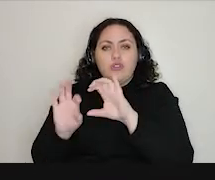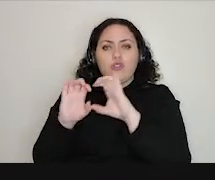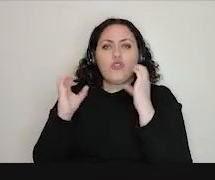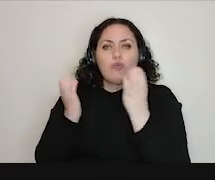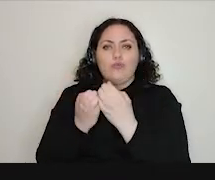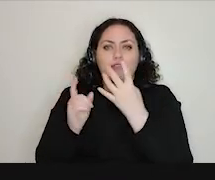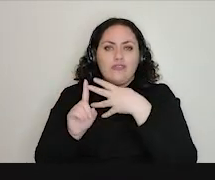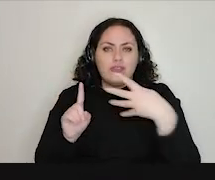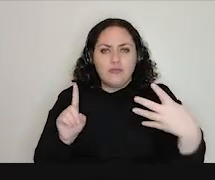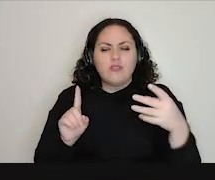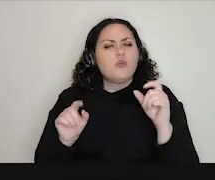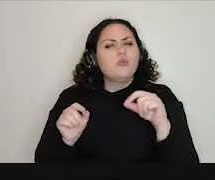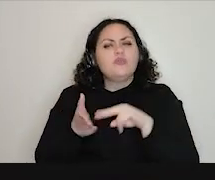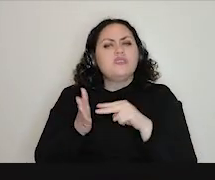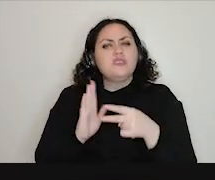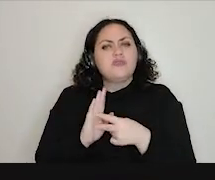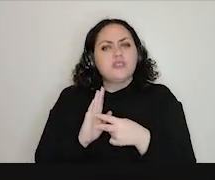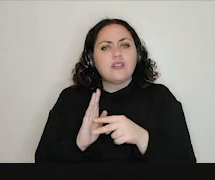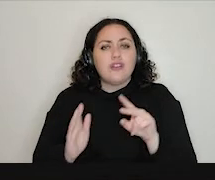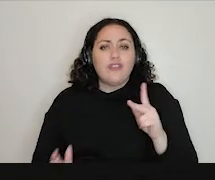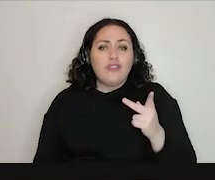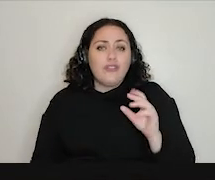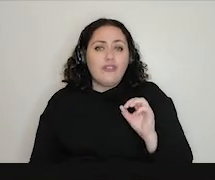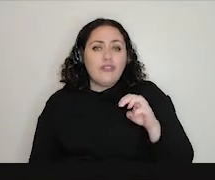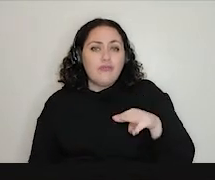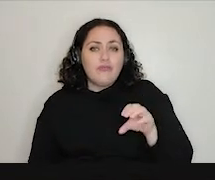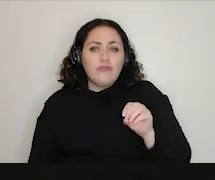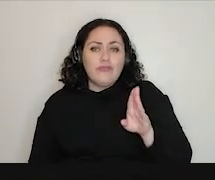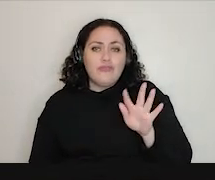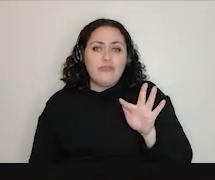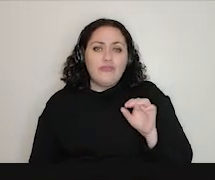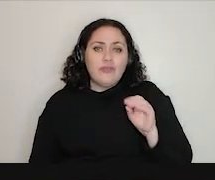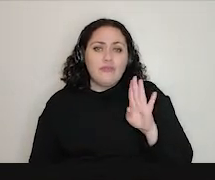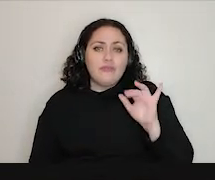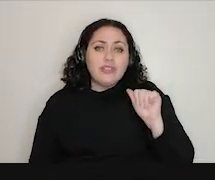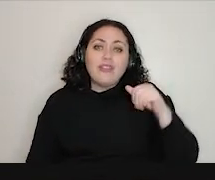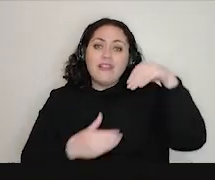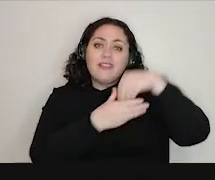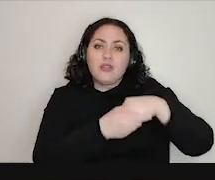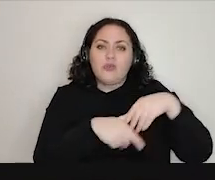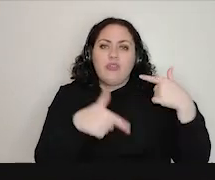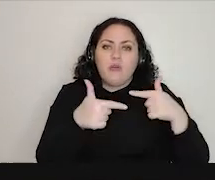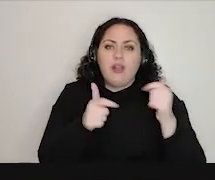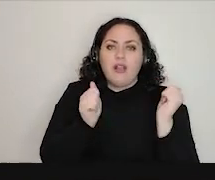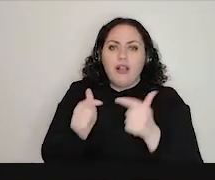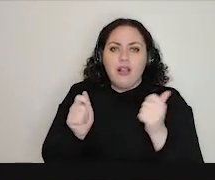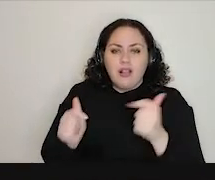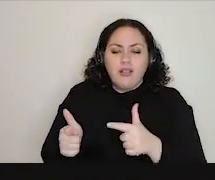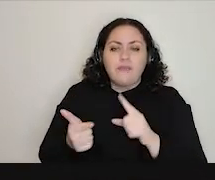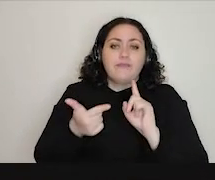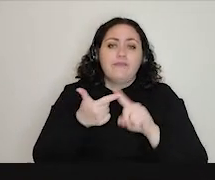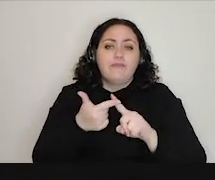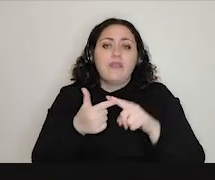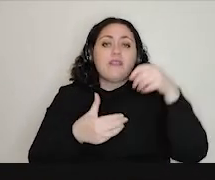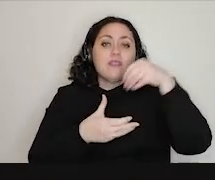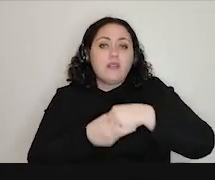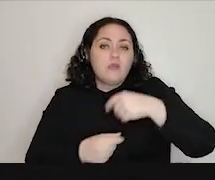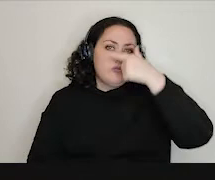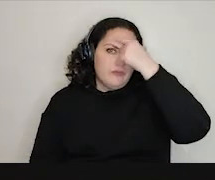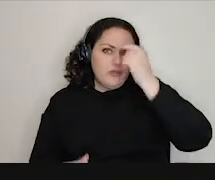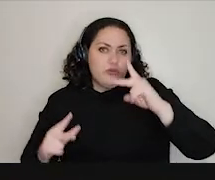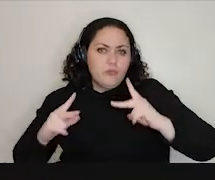aquela homofobia que é reproduzida dentro do ambiente de trabalho, dentro da universidade pública, privada. Então, a